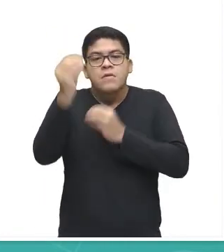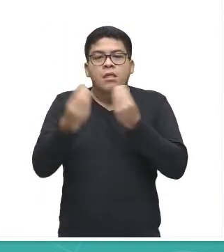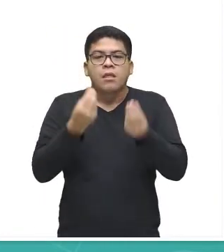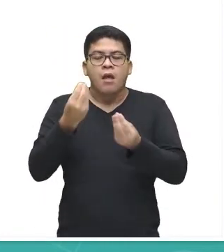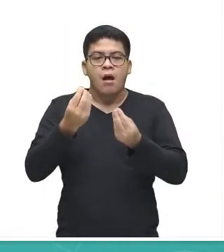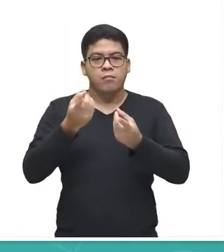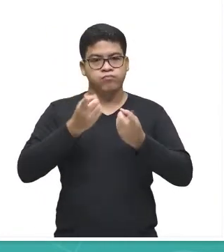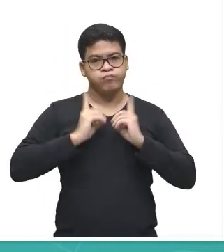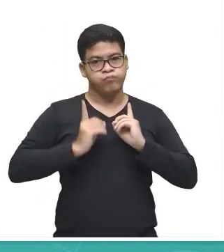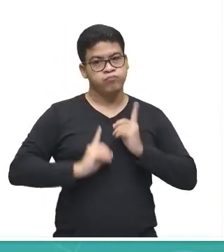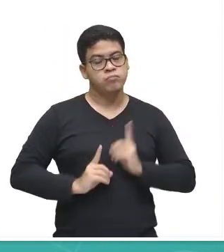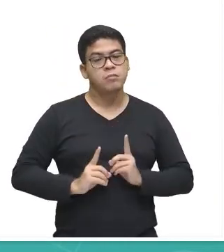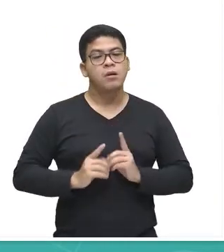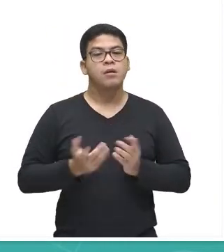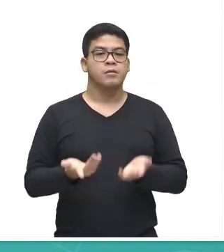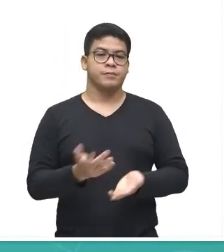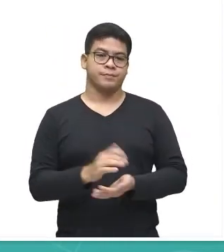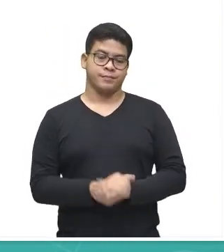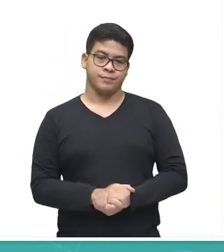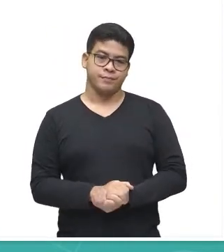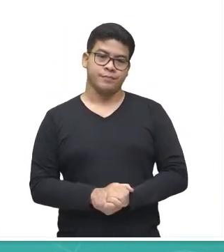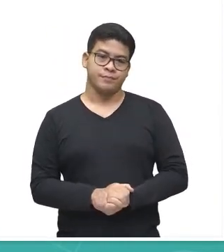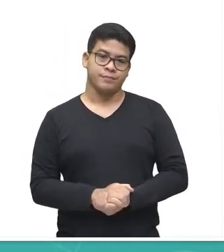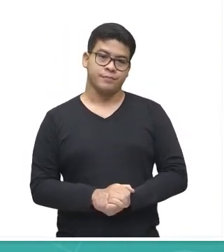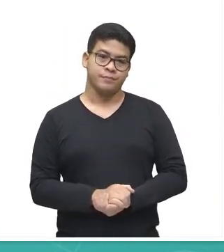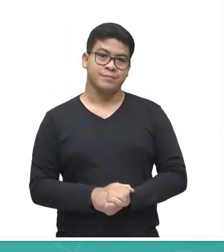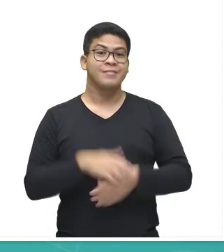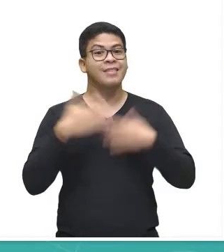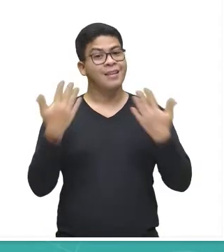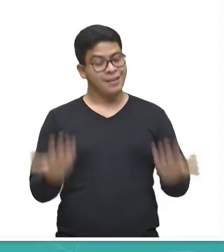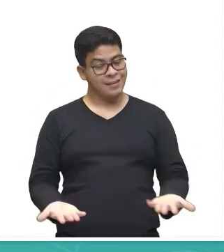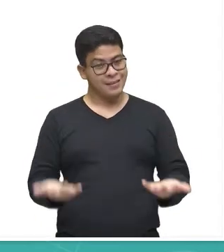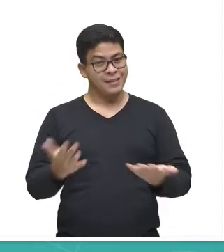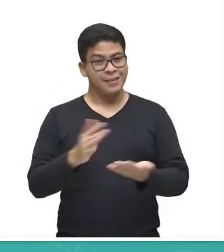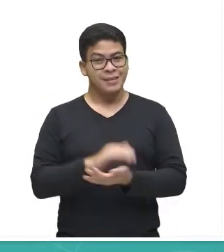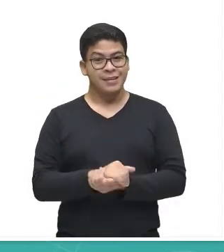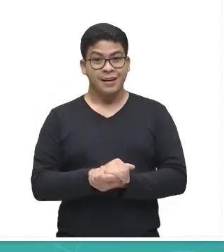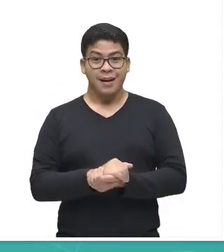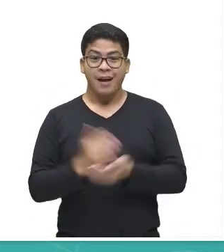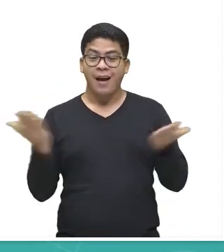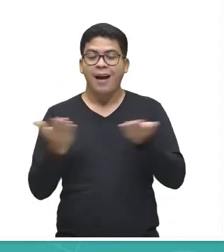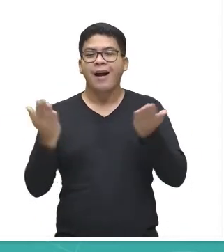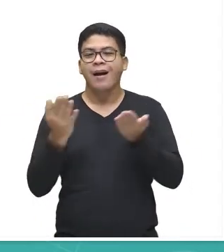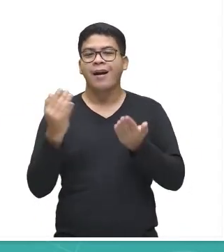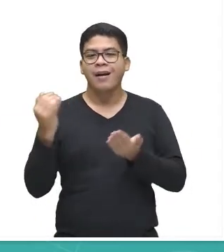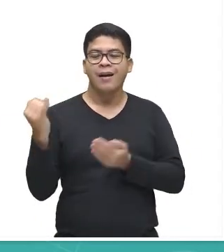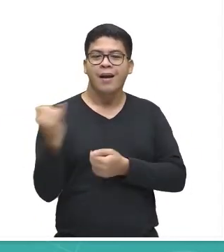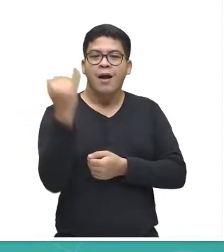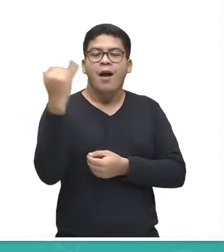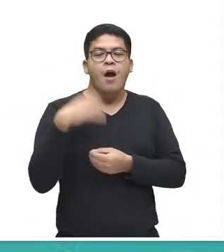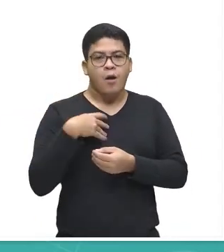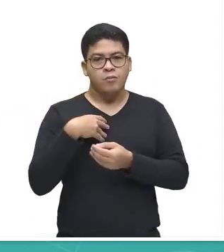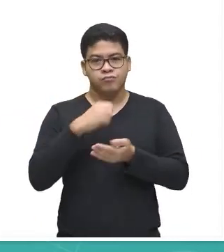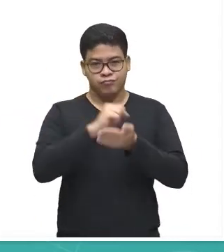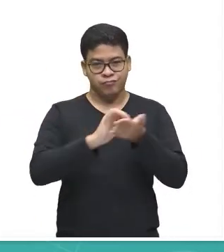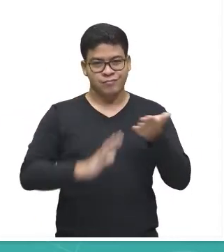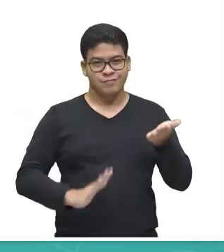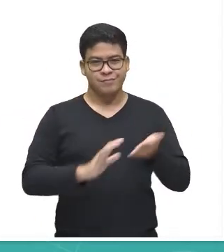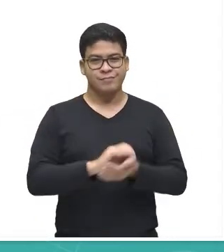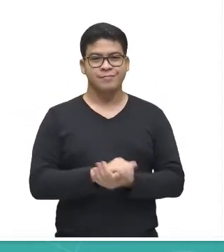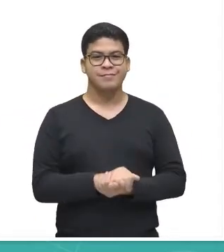esse tipo de instabilidade. Muito bem, turmas. E agora nós vamos à dinâmica local